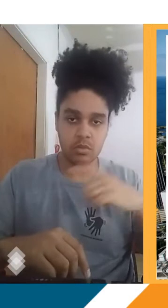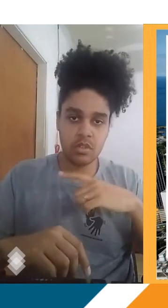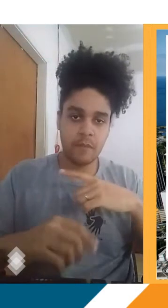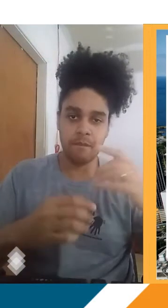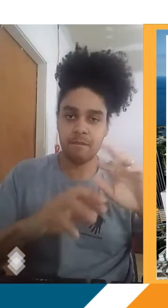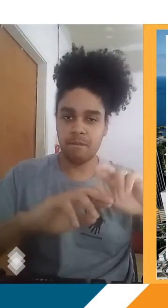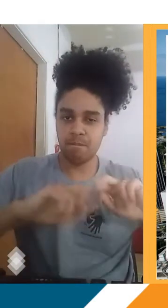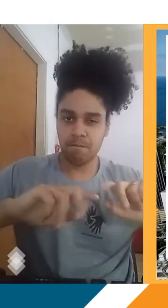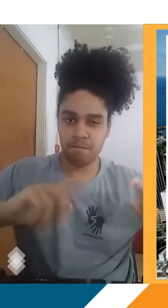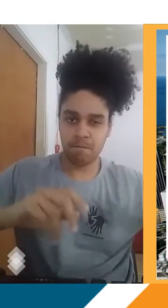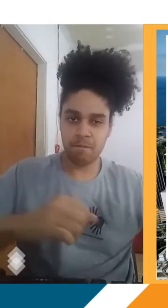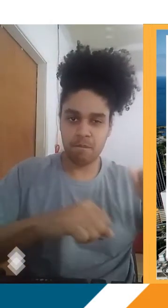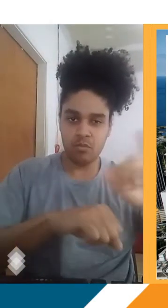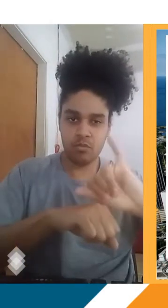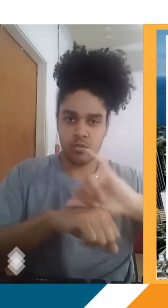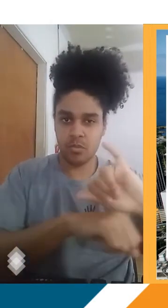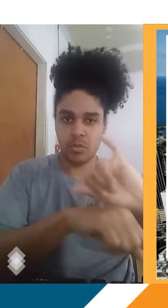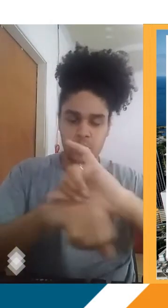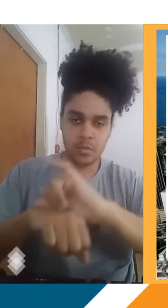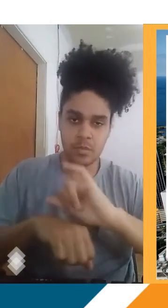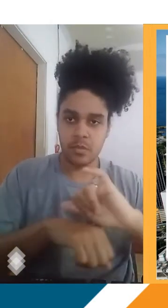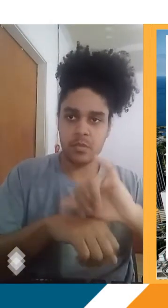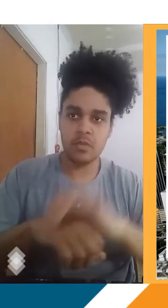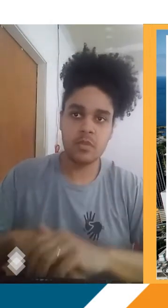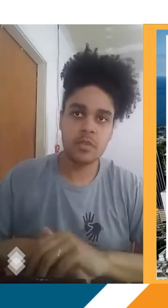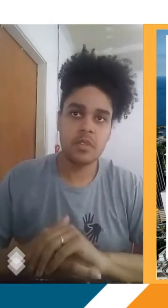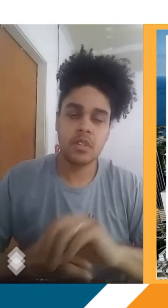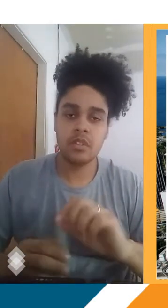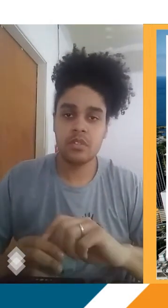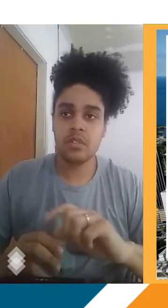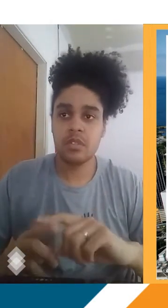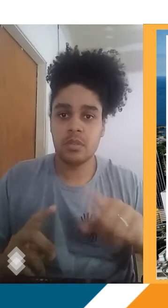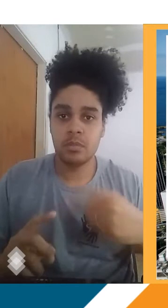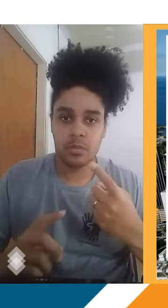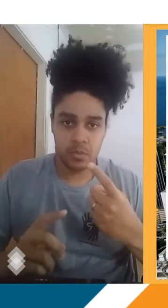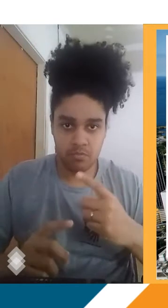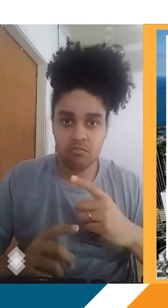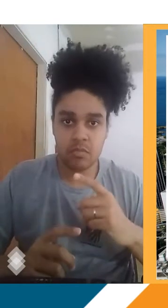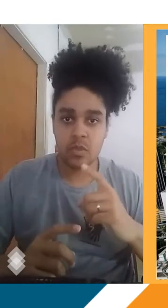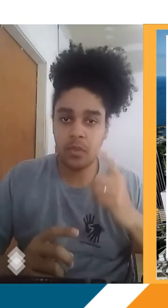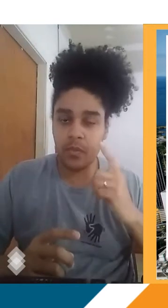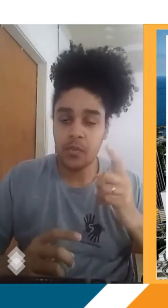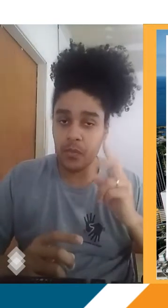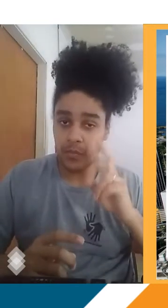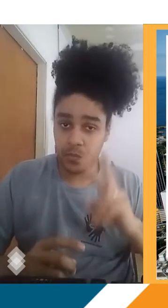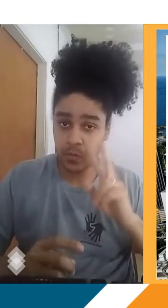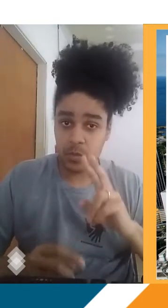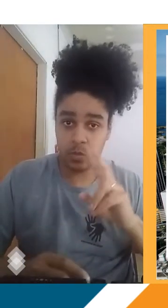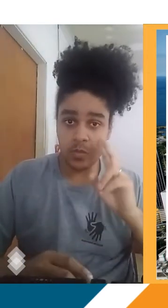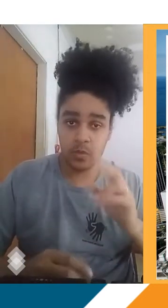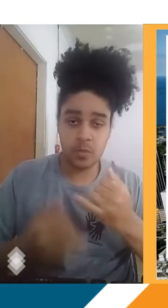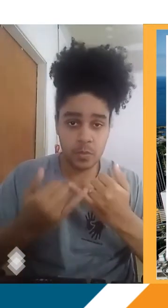sua delimitação. Beleza? E logo depois dessas questões, Vamos salientar, por exemplo, os impactos